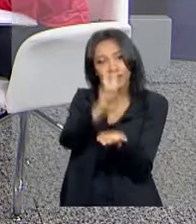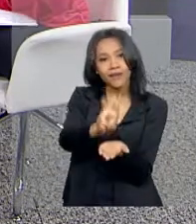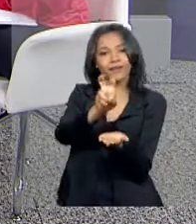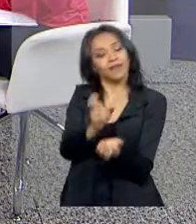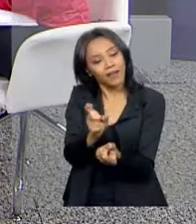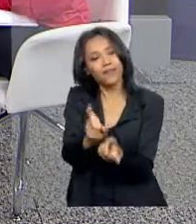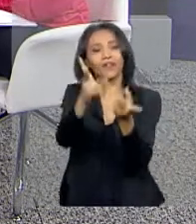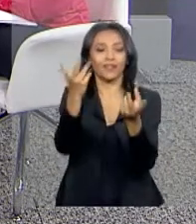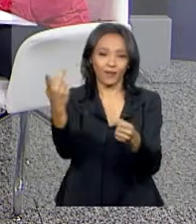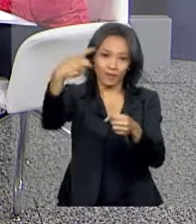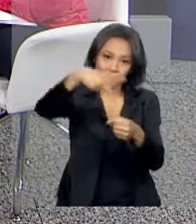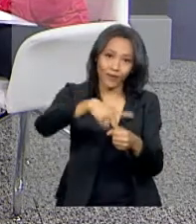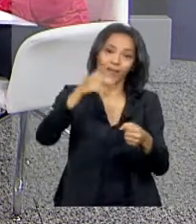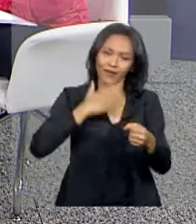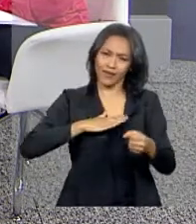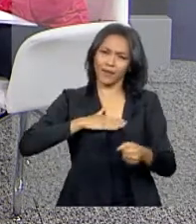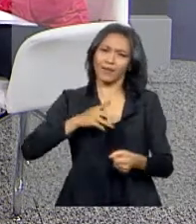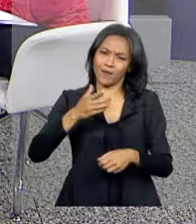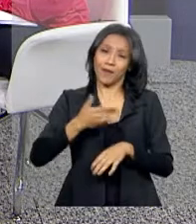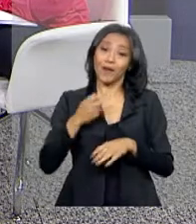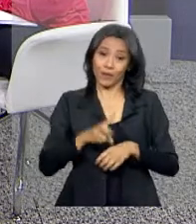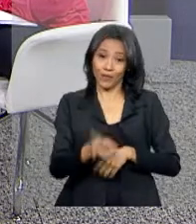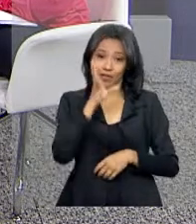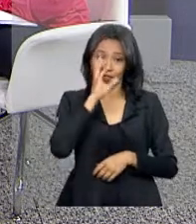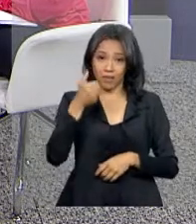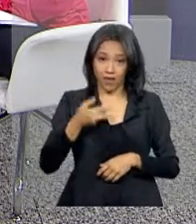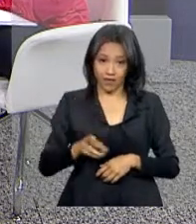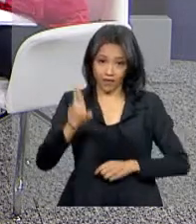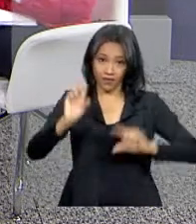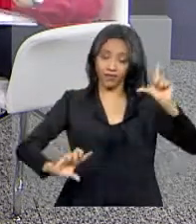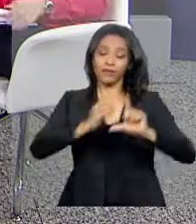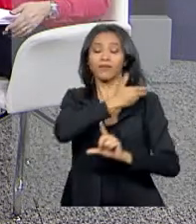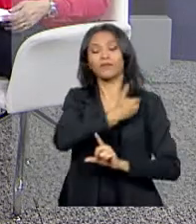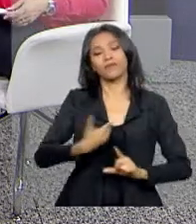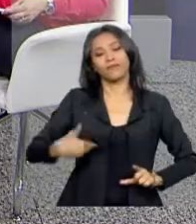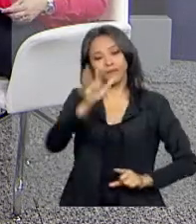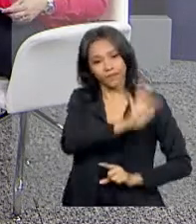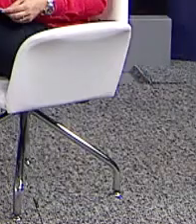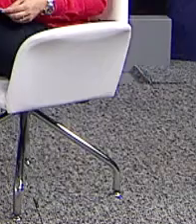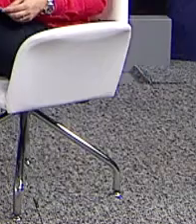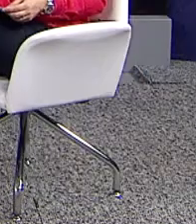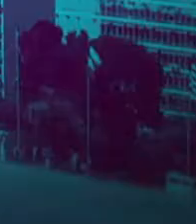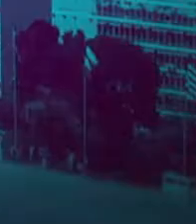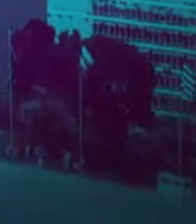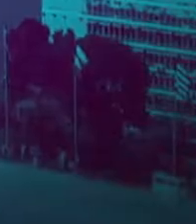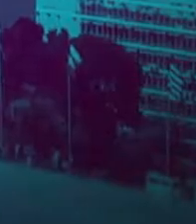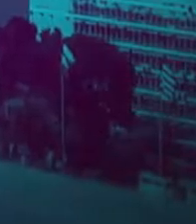que começa logo mais o rio de janeiro continue com a gente aqui na nbr a tv do governo federal